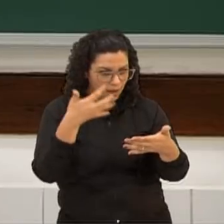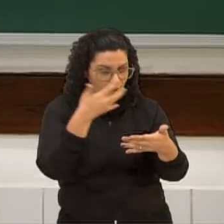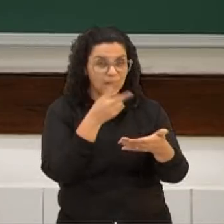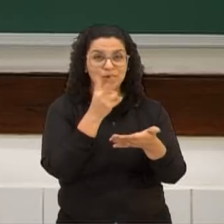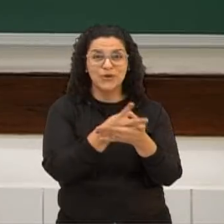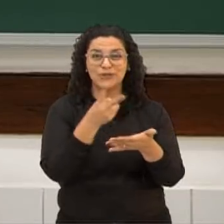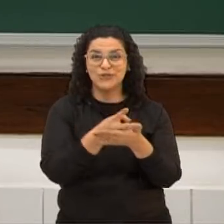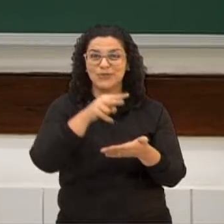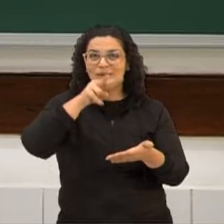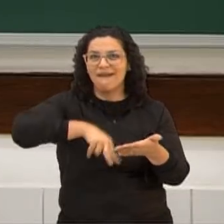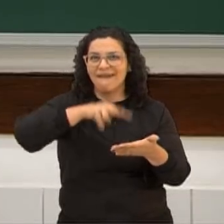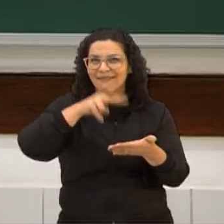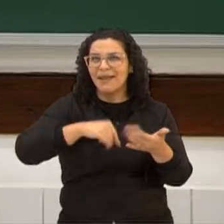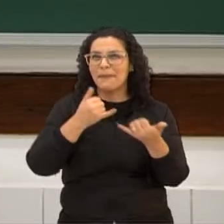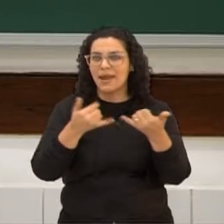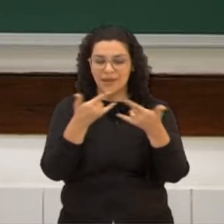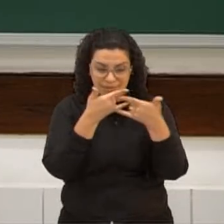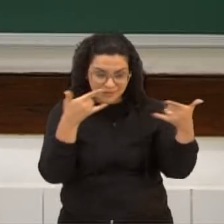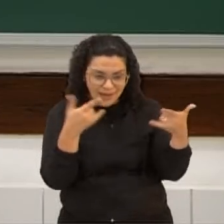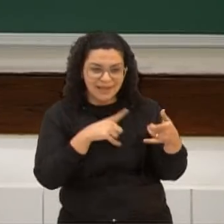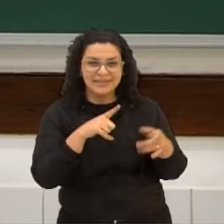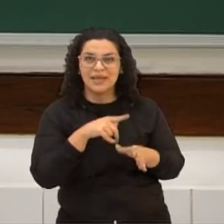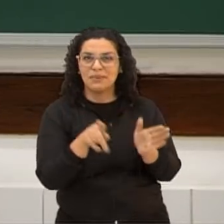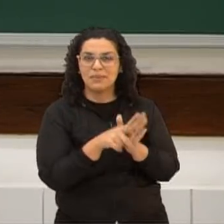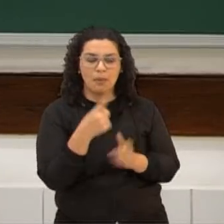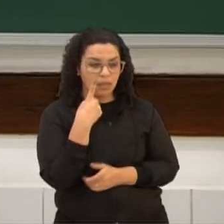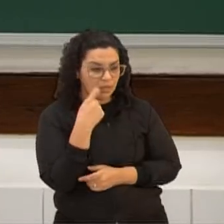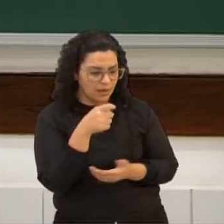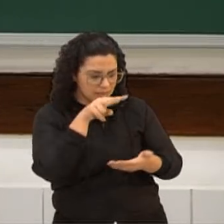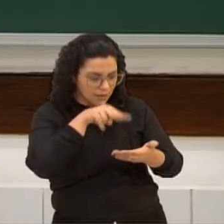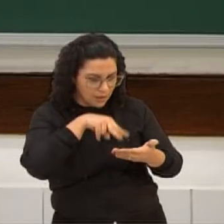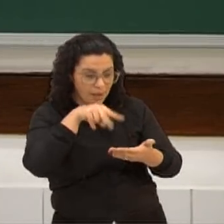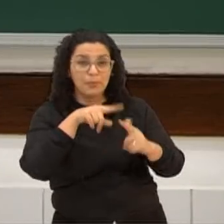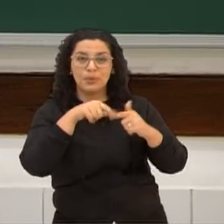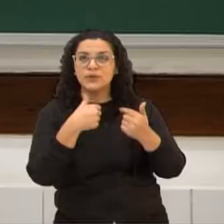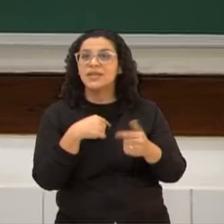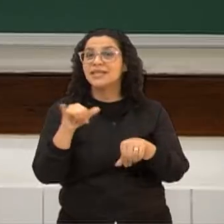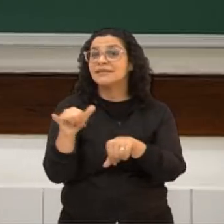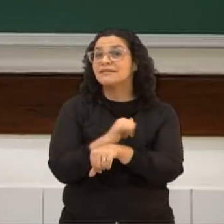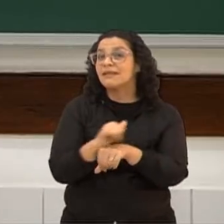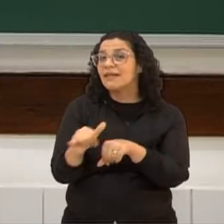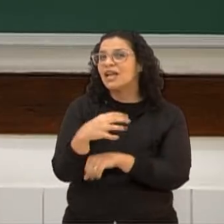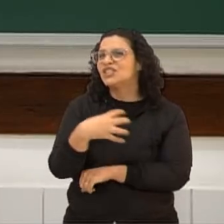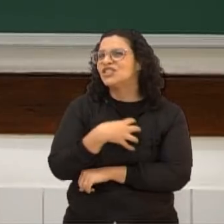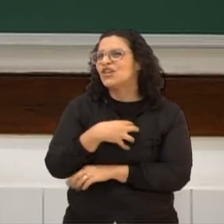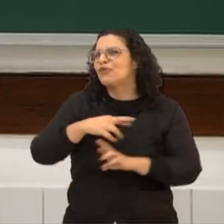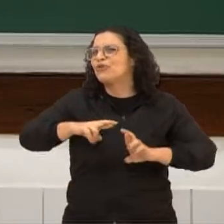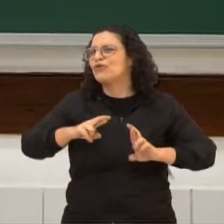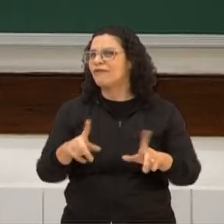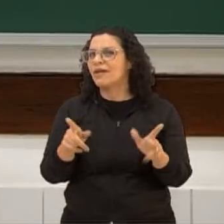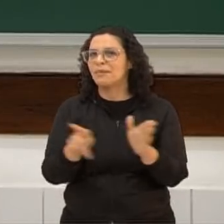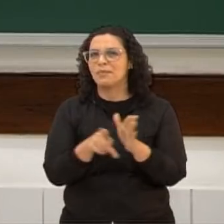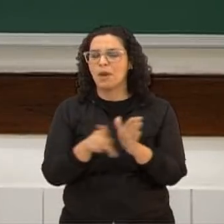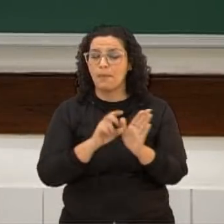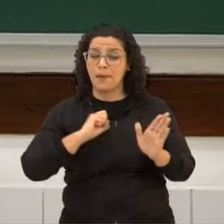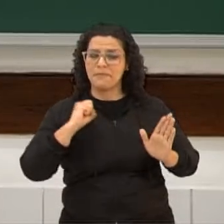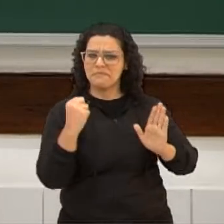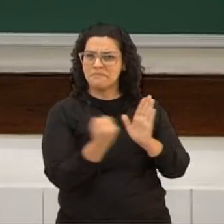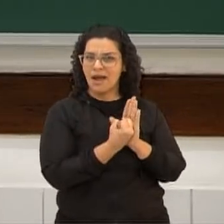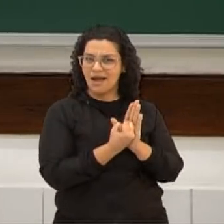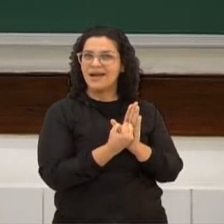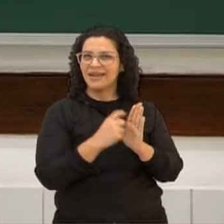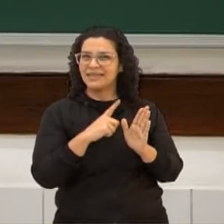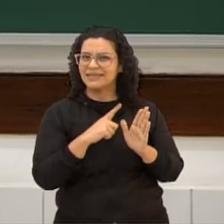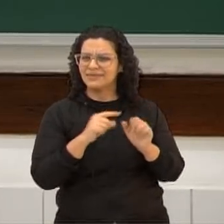a sua mensagem na revistinha. Então, para isso, precisava de ter alguns itens, alguns símbolos que